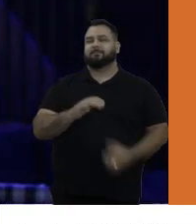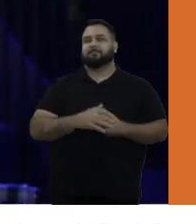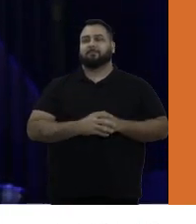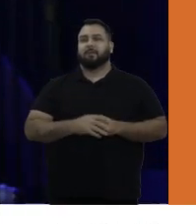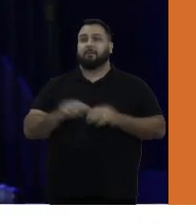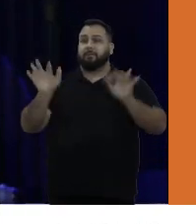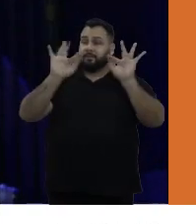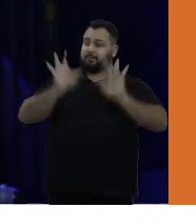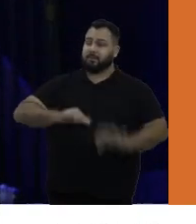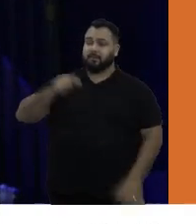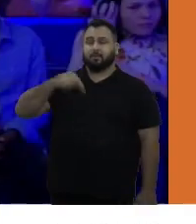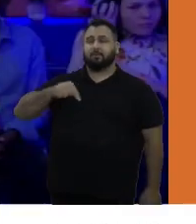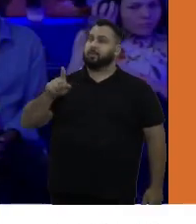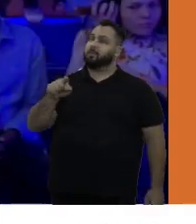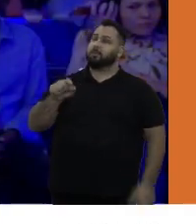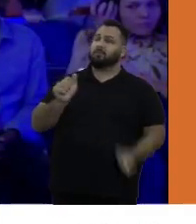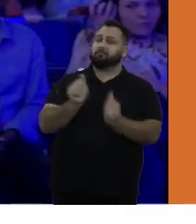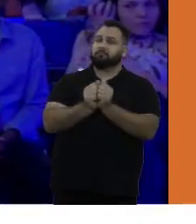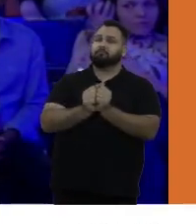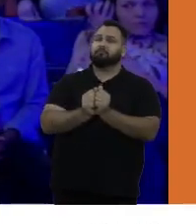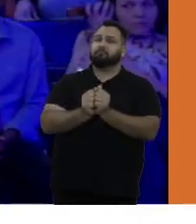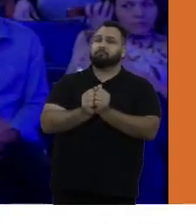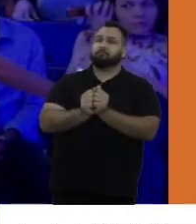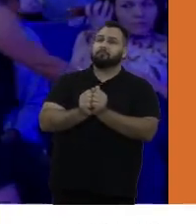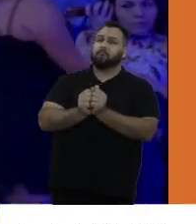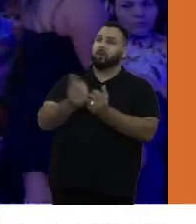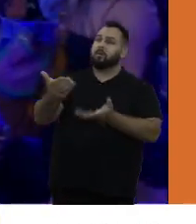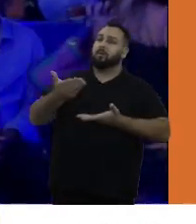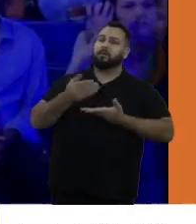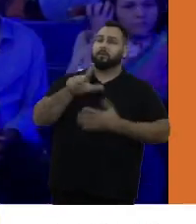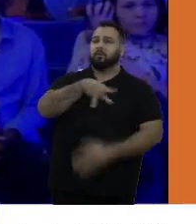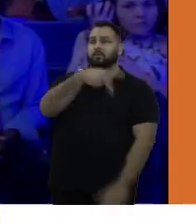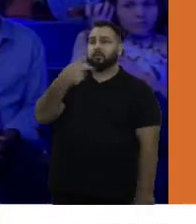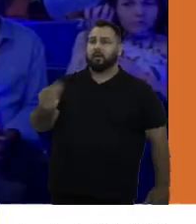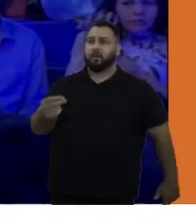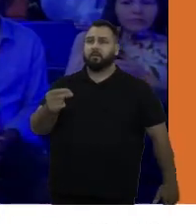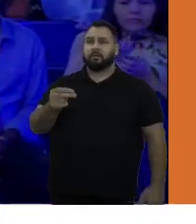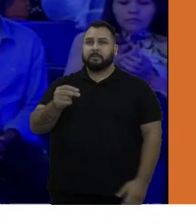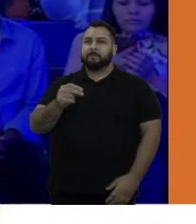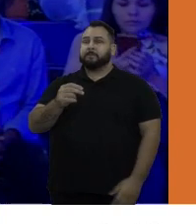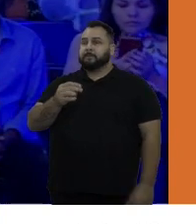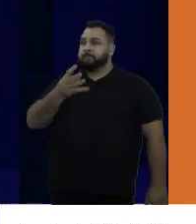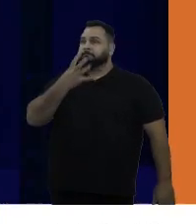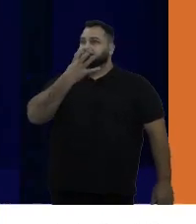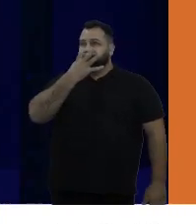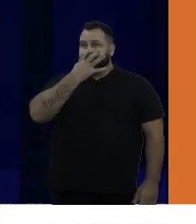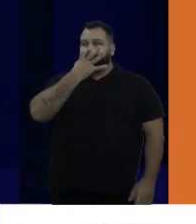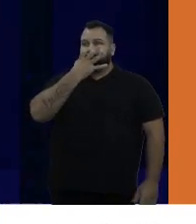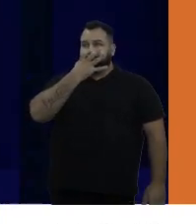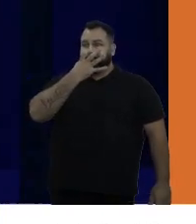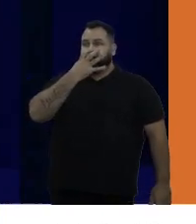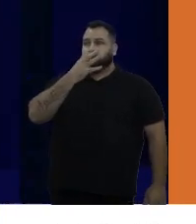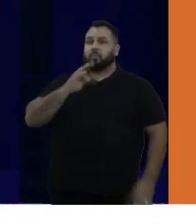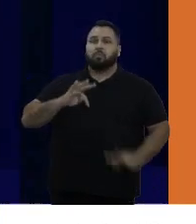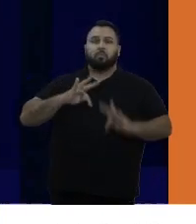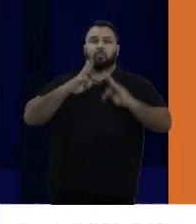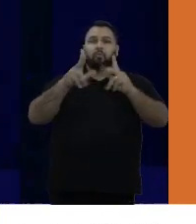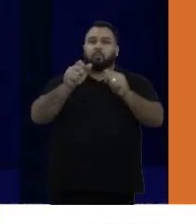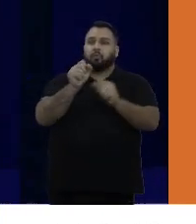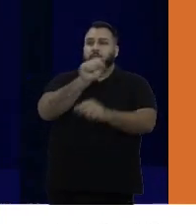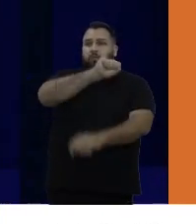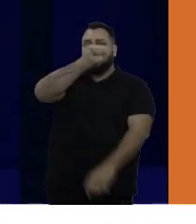Muito feliz de estar aqui com vocês, esse convite do SENAC, que eu admiro tanto, todo o Sistema S e o SENAC